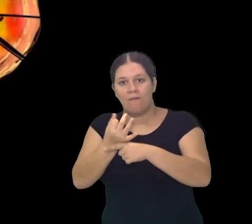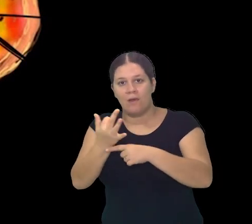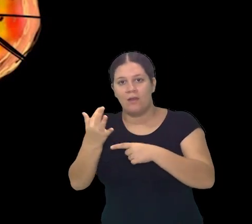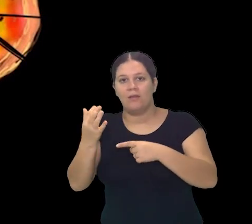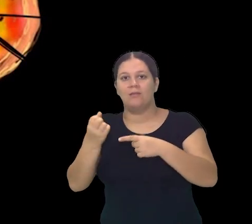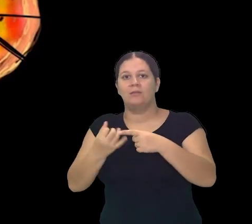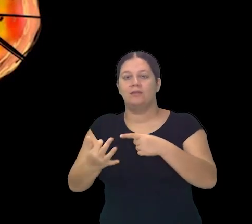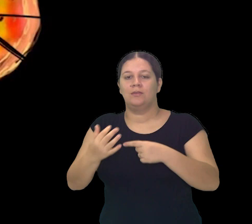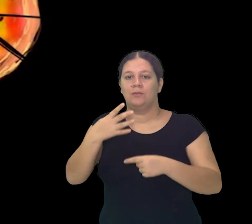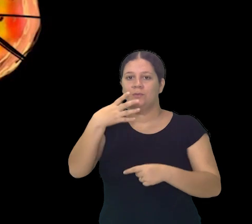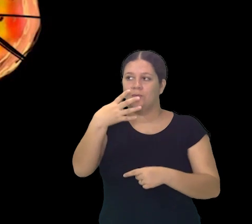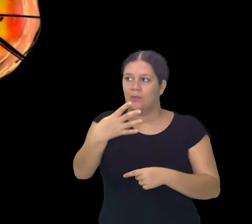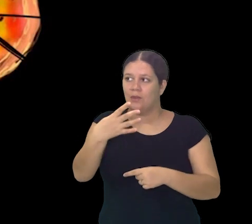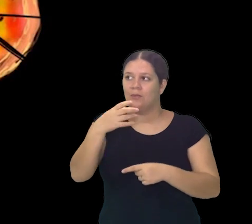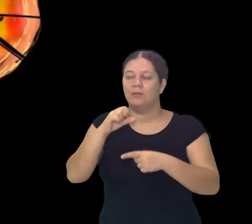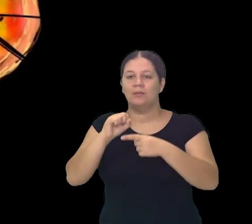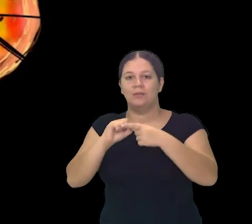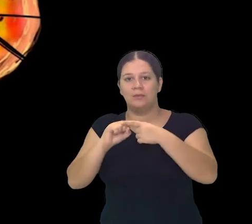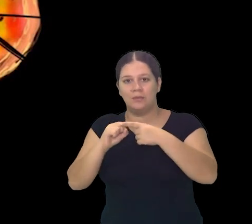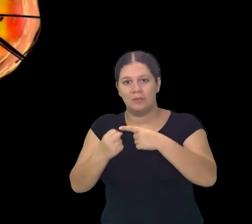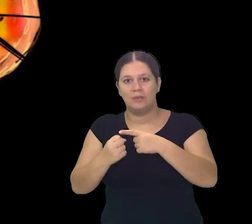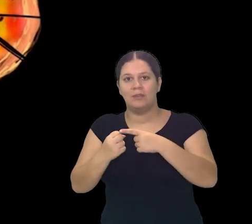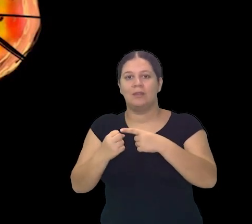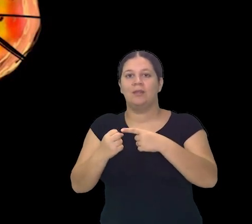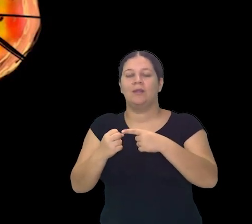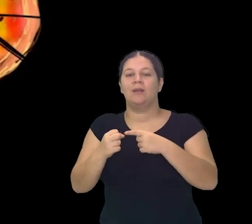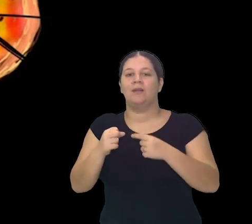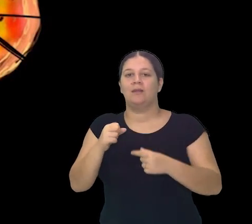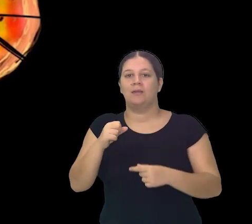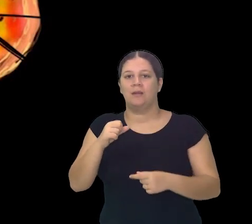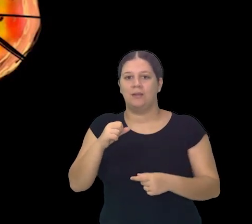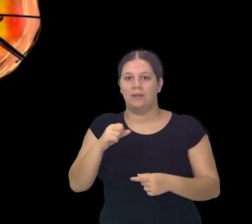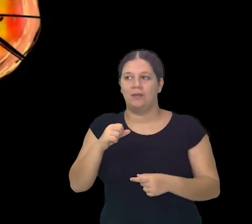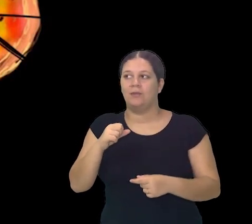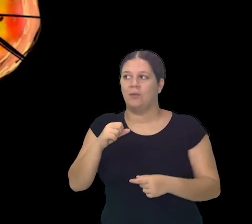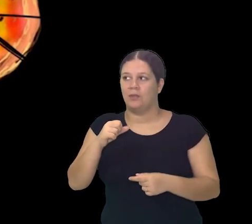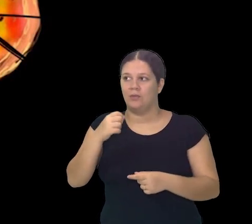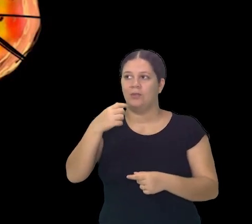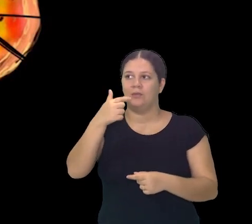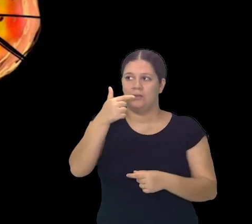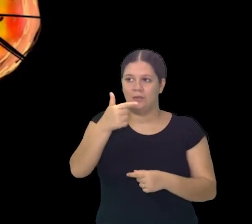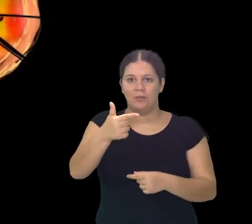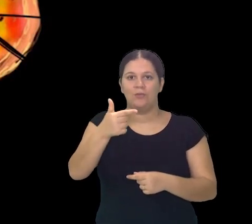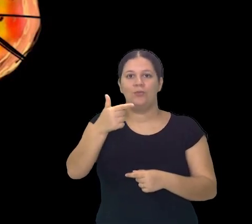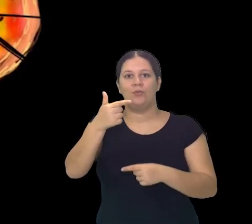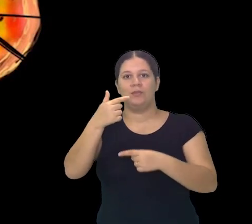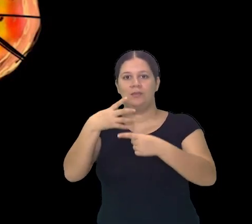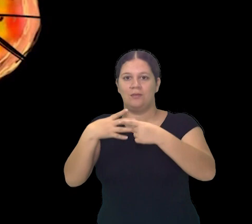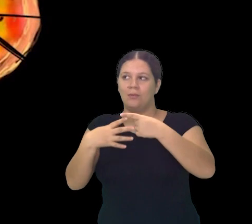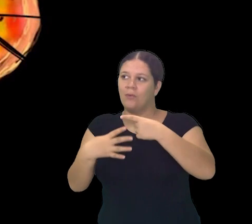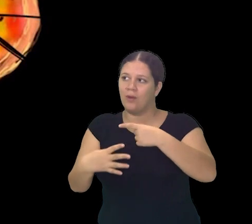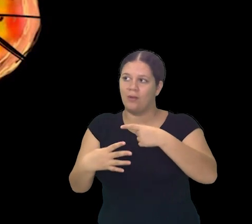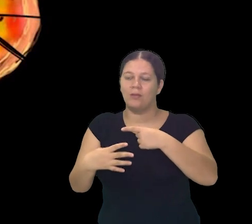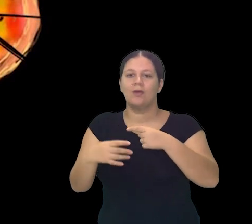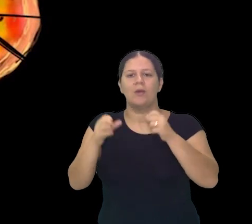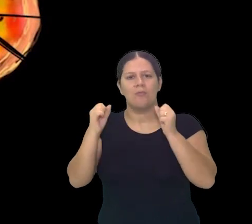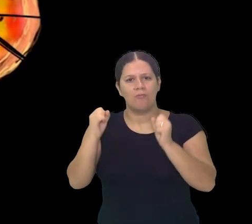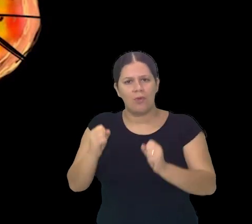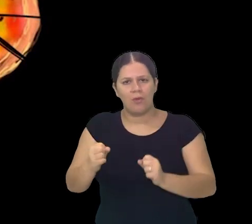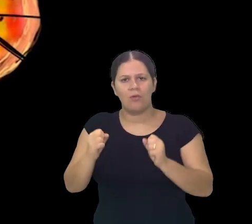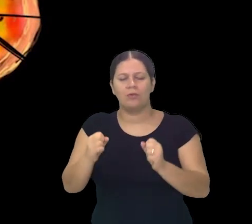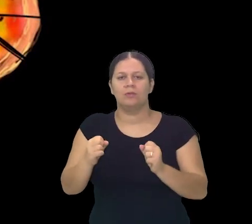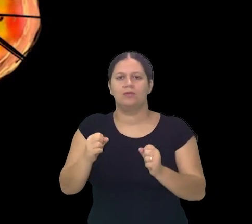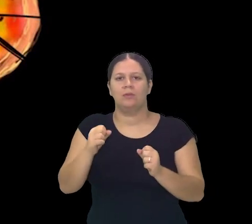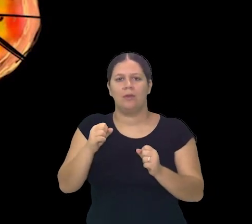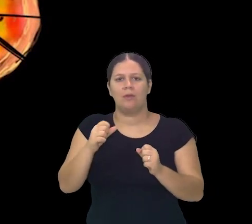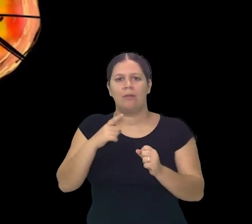fração, 4 de 8 ou 4 oitavos, é equivalente a 2 quartos, e 2 quartos é equivalente a 1 meio. E você poderia